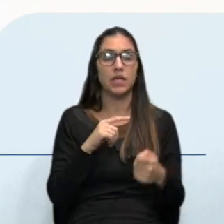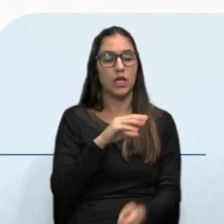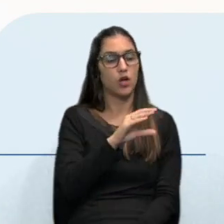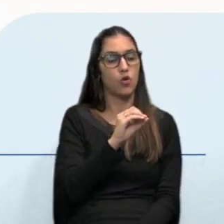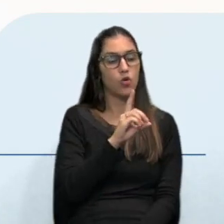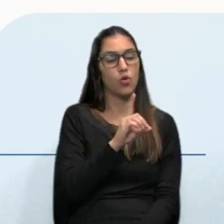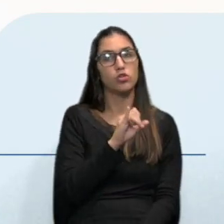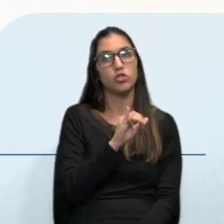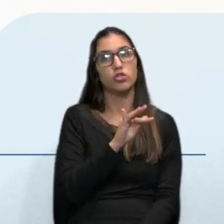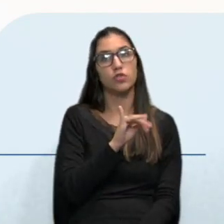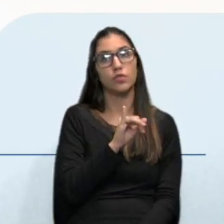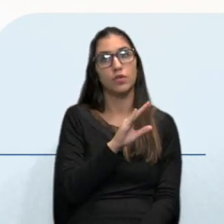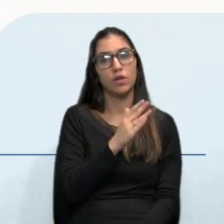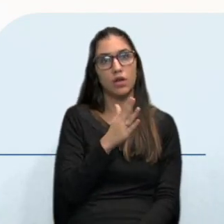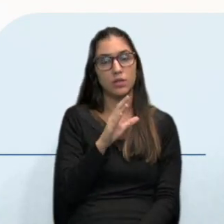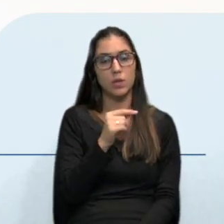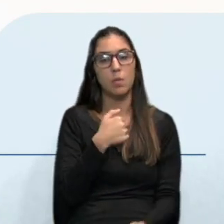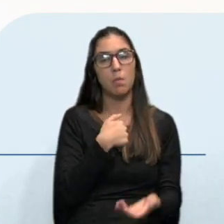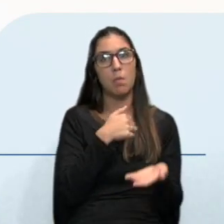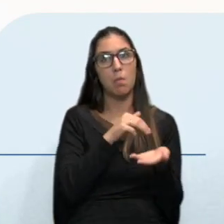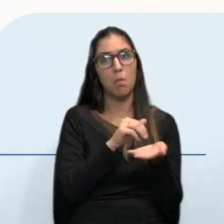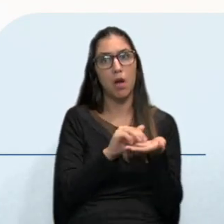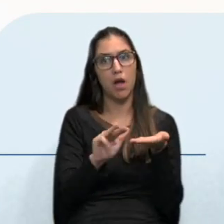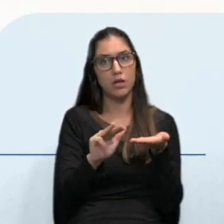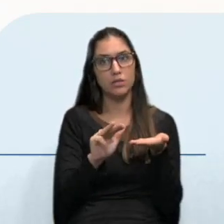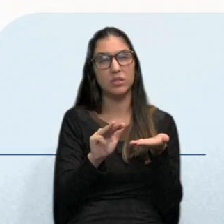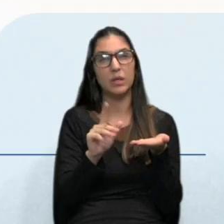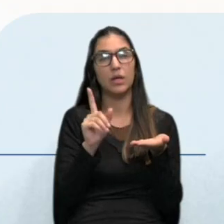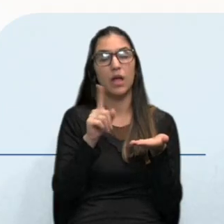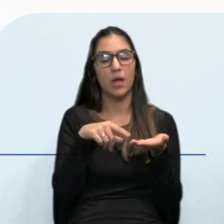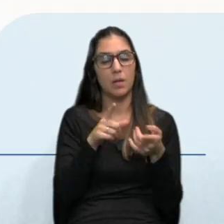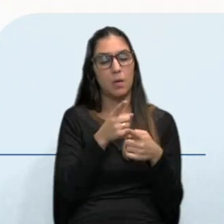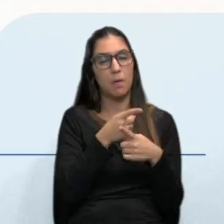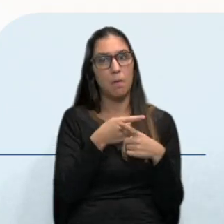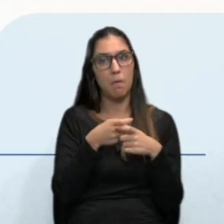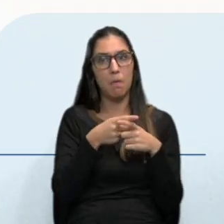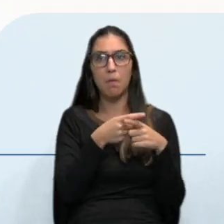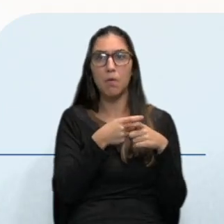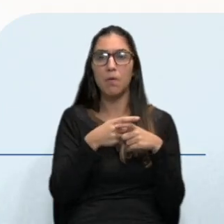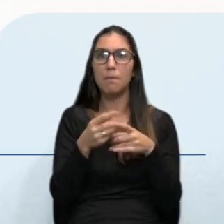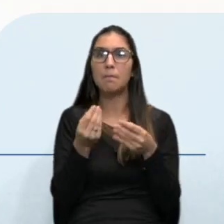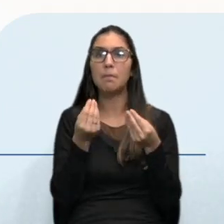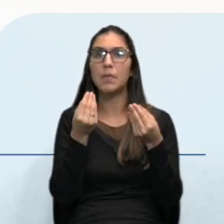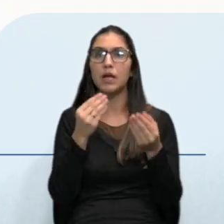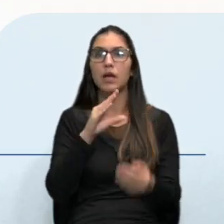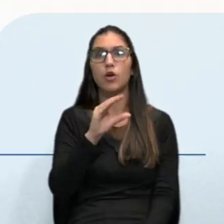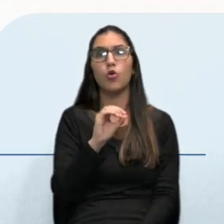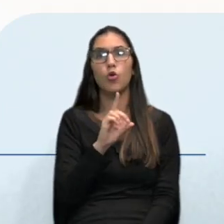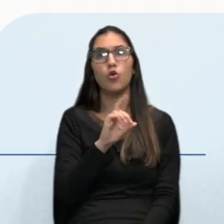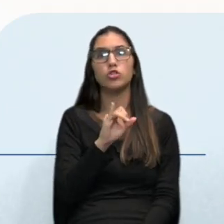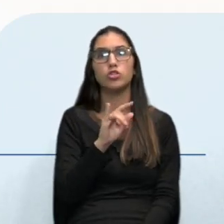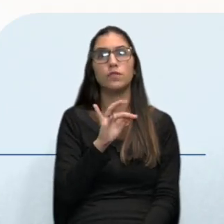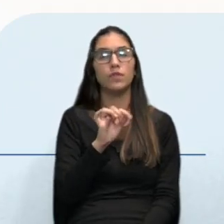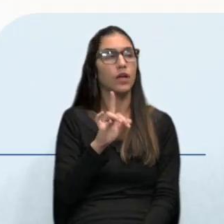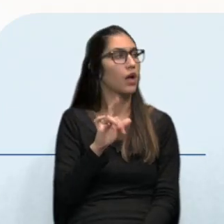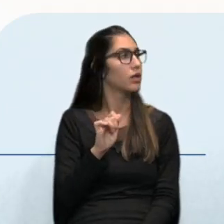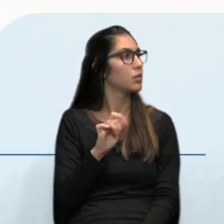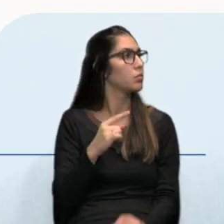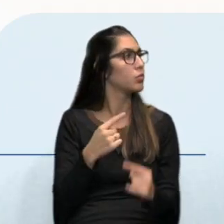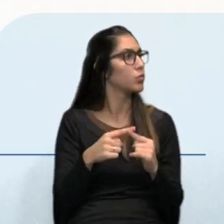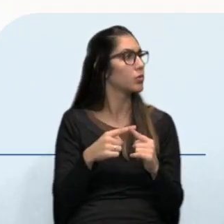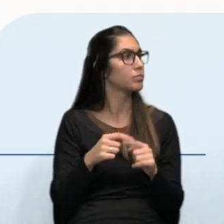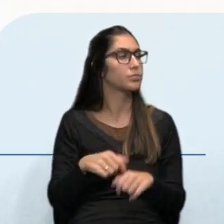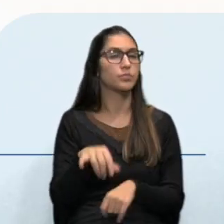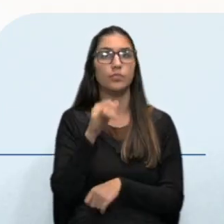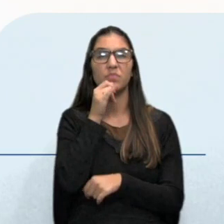codificação. Então eu mando minha mensagem, essa mensagem é codificada. Para que ela é codificada? Por